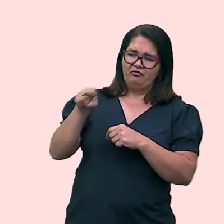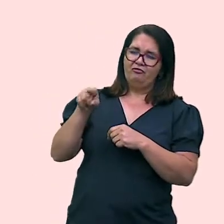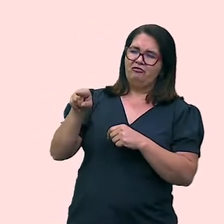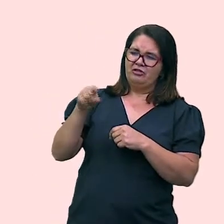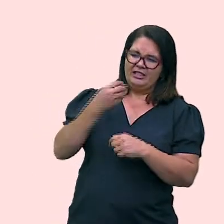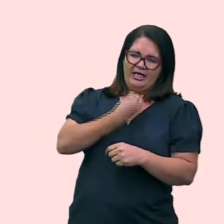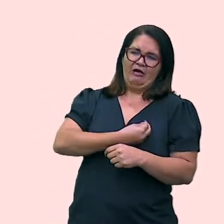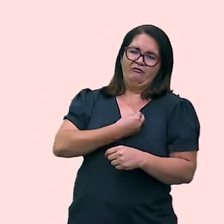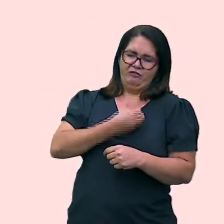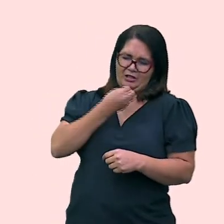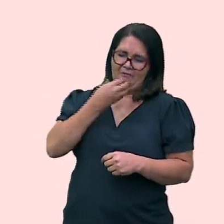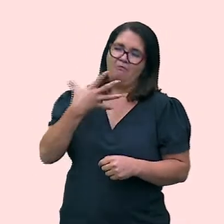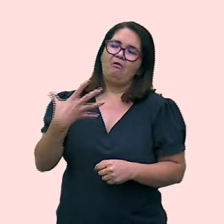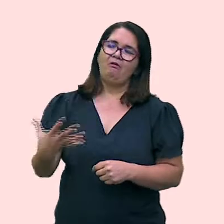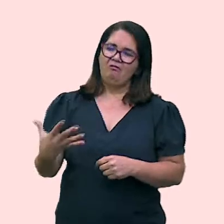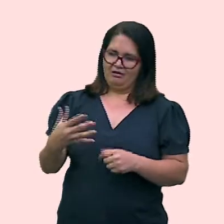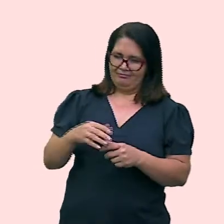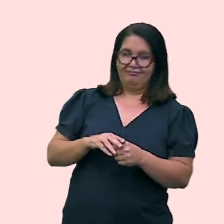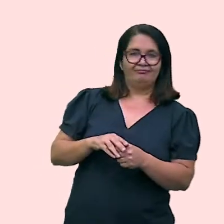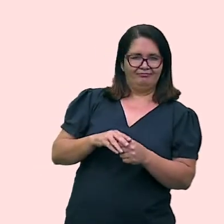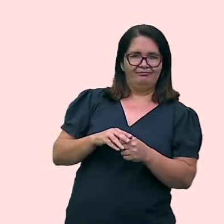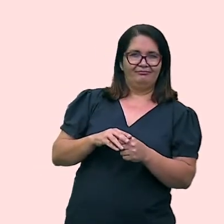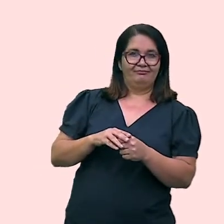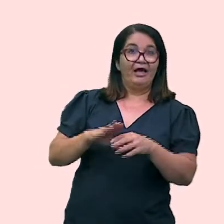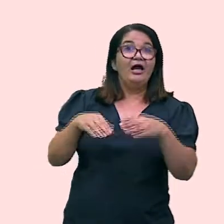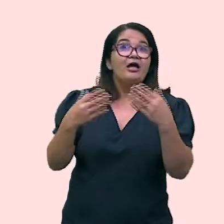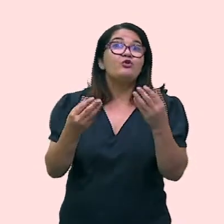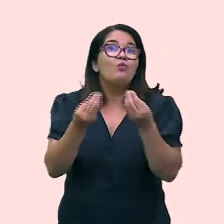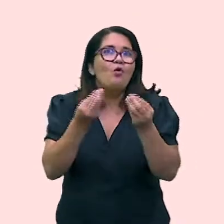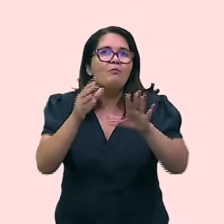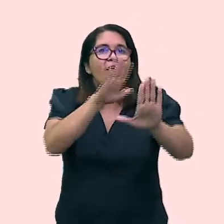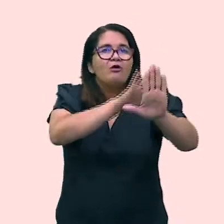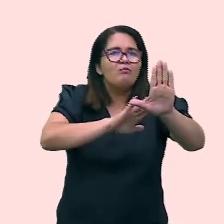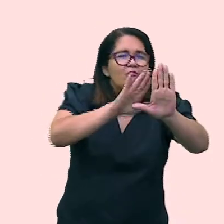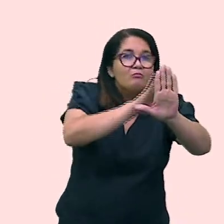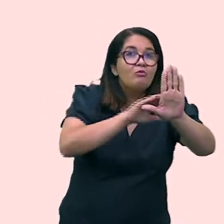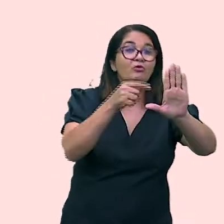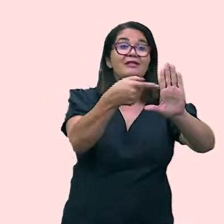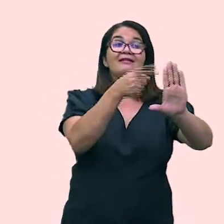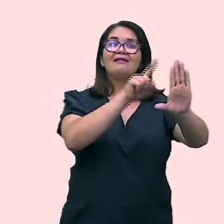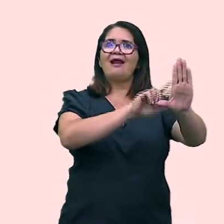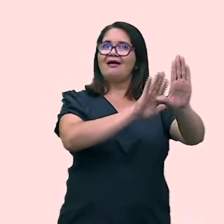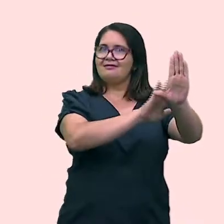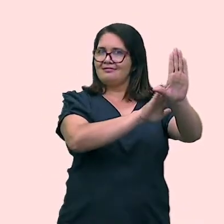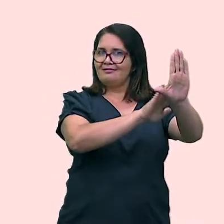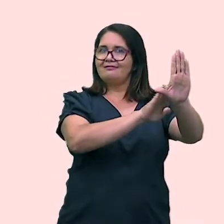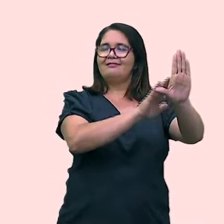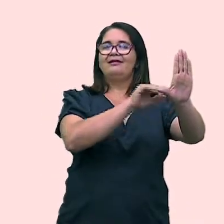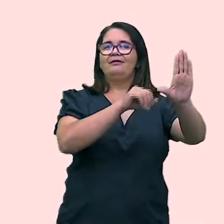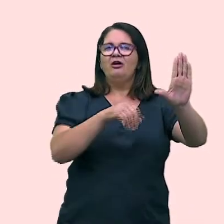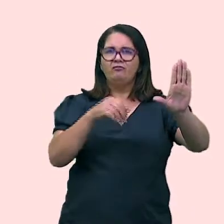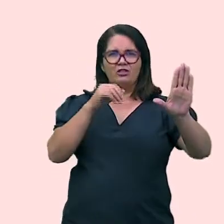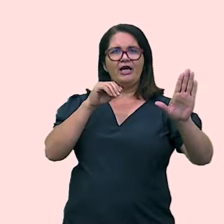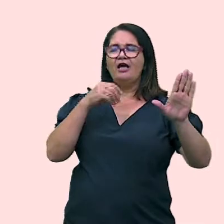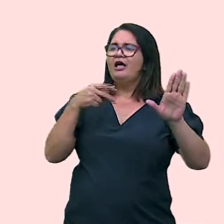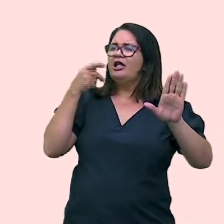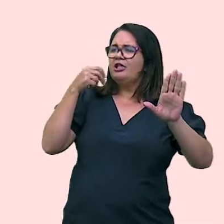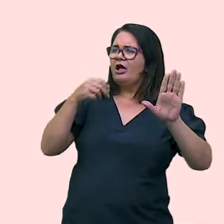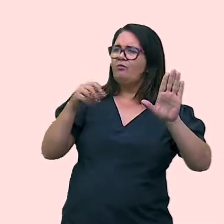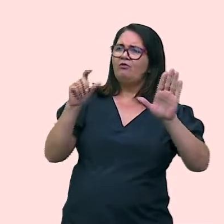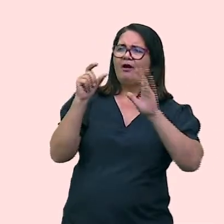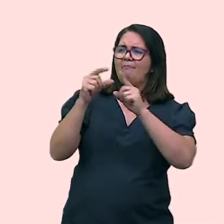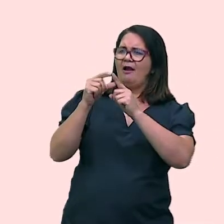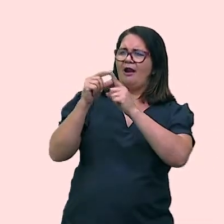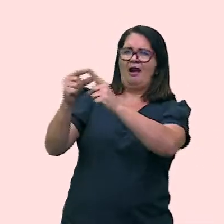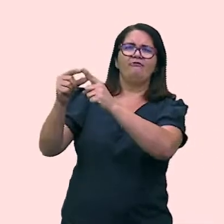é o quê? Preguiçosa. Então, eu tenho outros exemplos de eufemismo. Ele passou dessa para